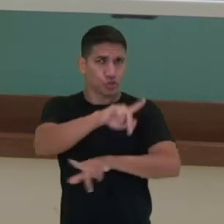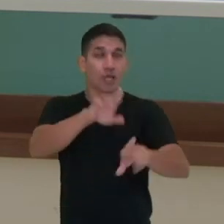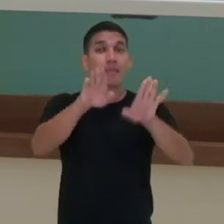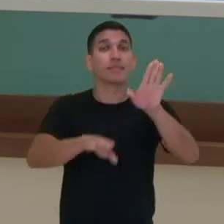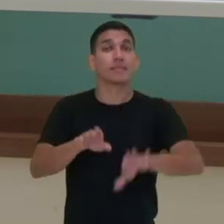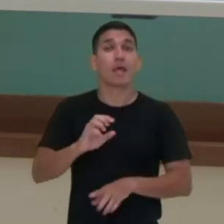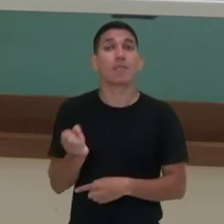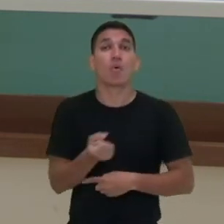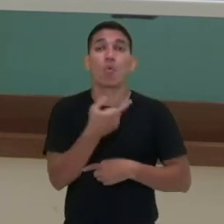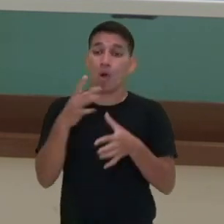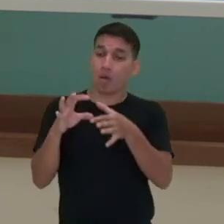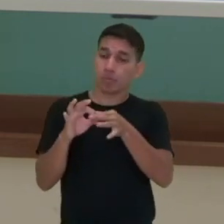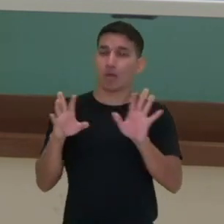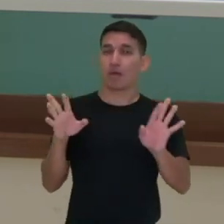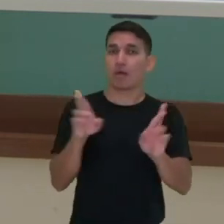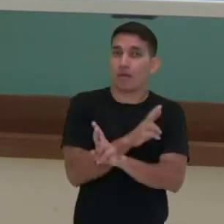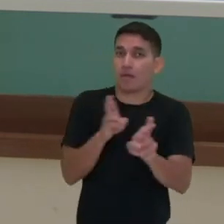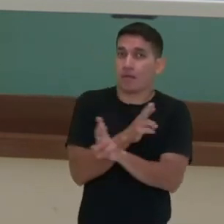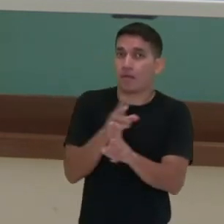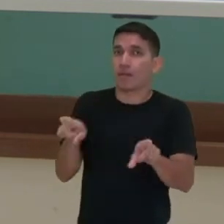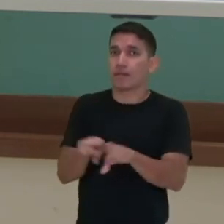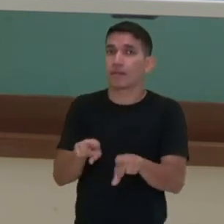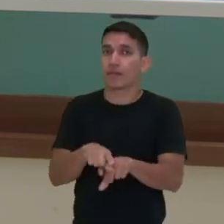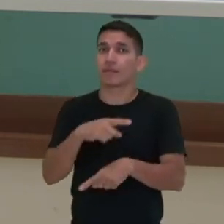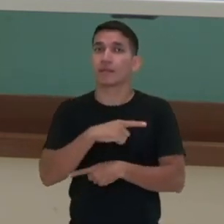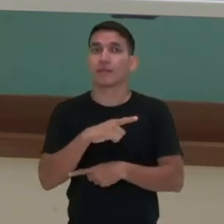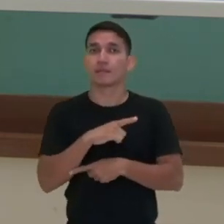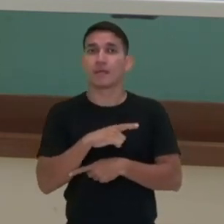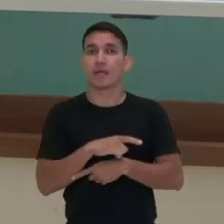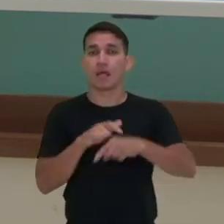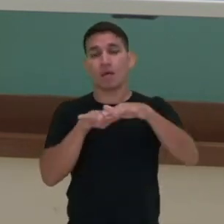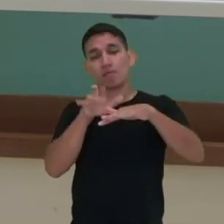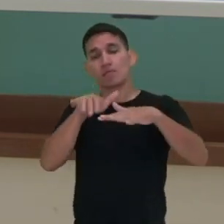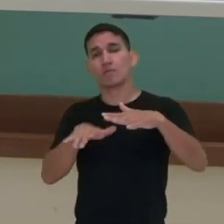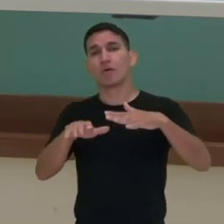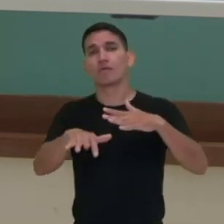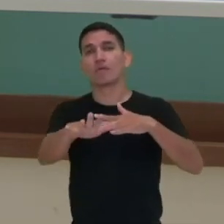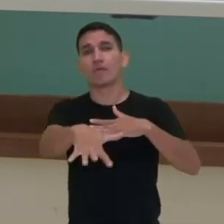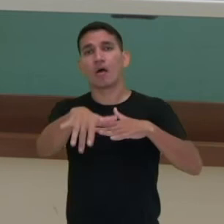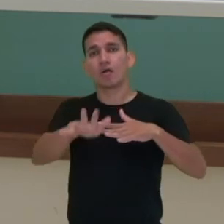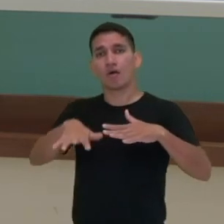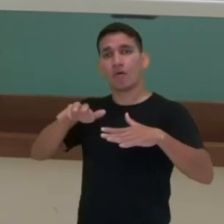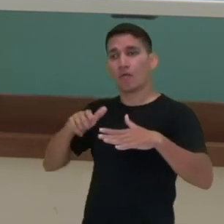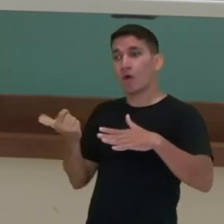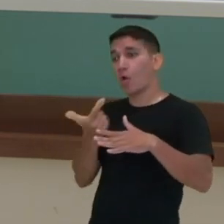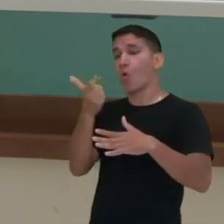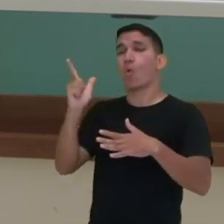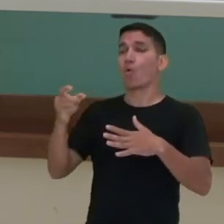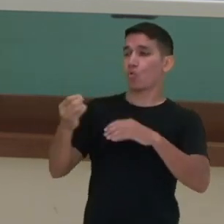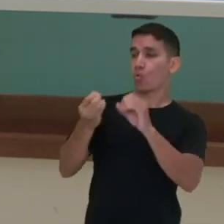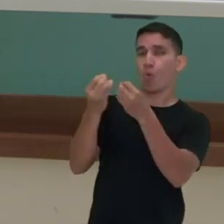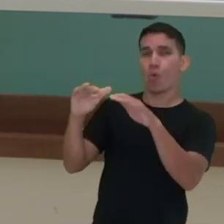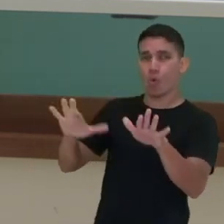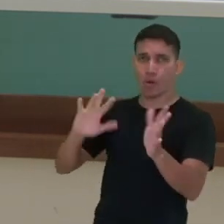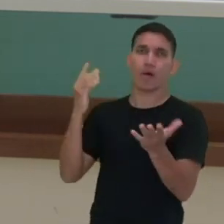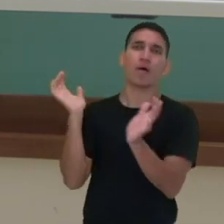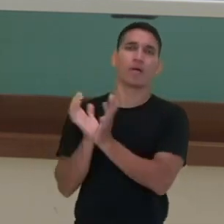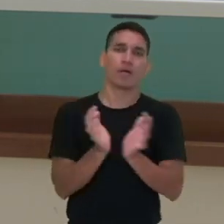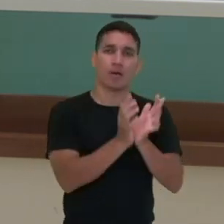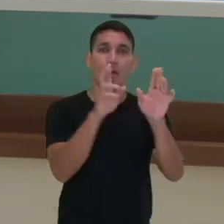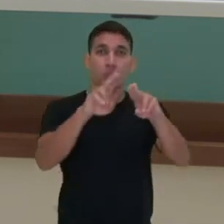dependendo da ligação que esse mar tem com outro mar ou oceano, a gente vai classificar eles. Começando pelo